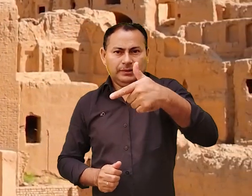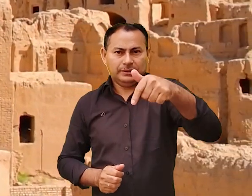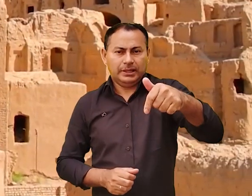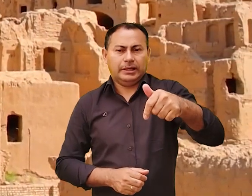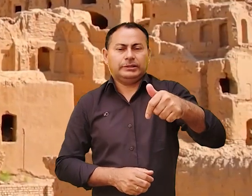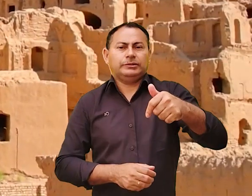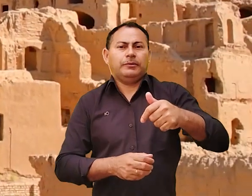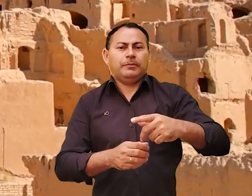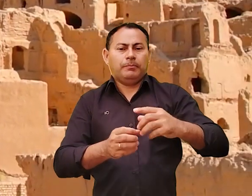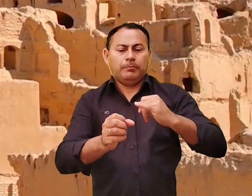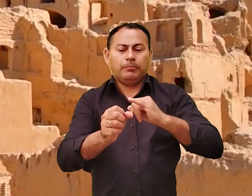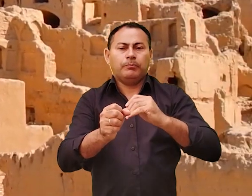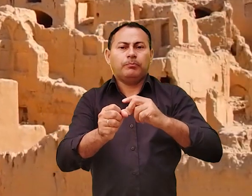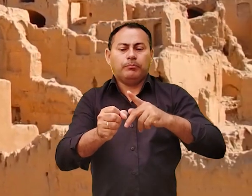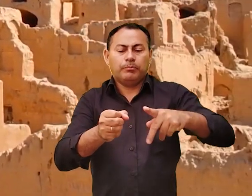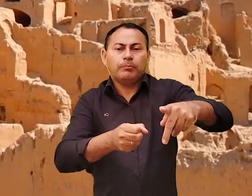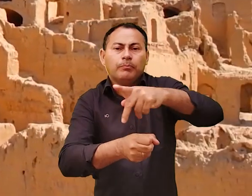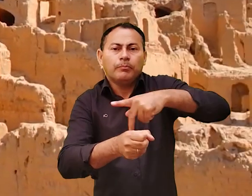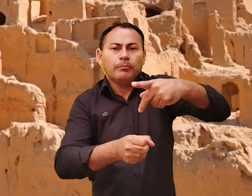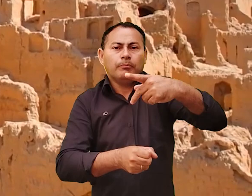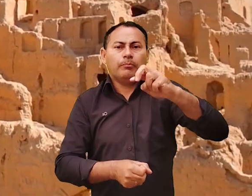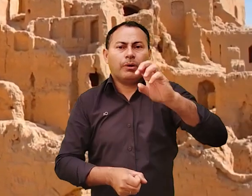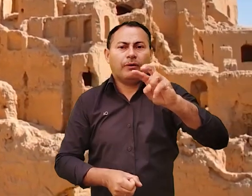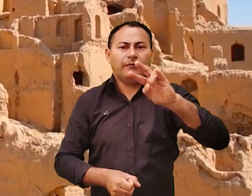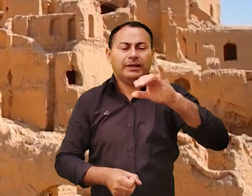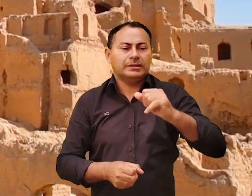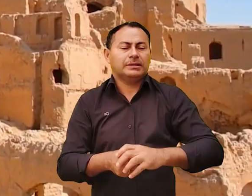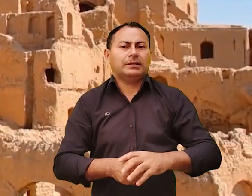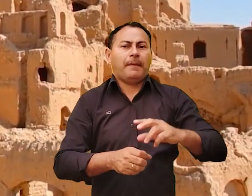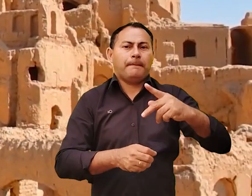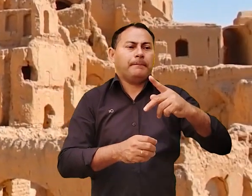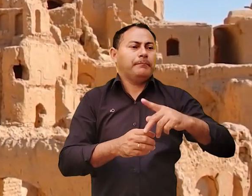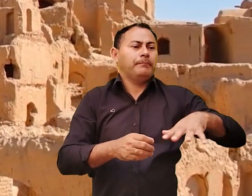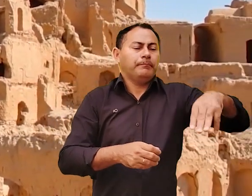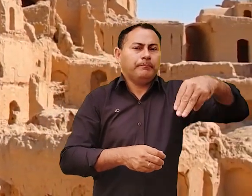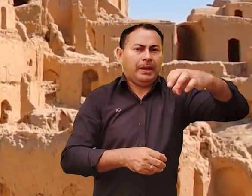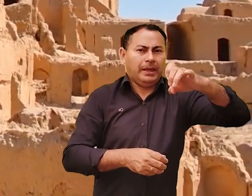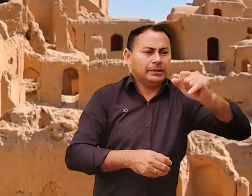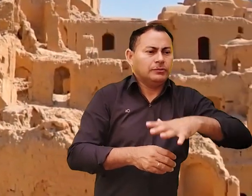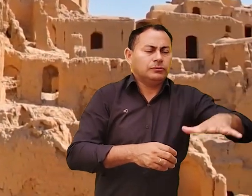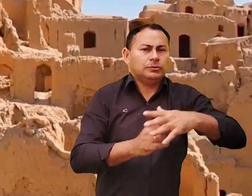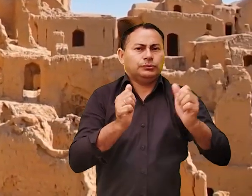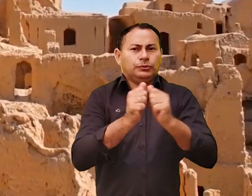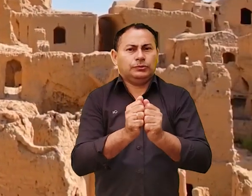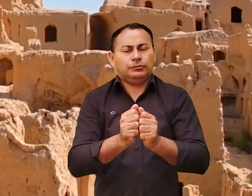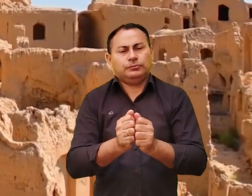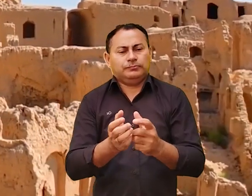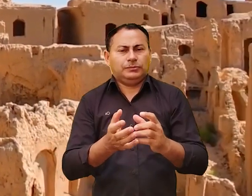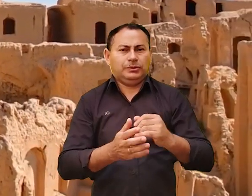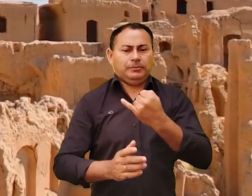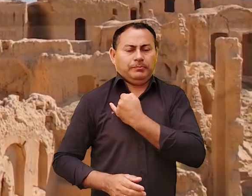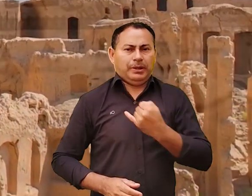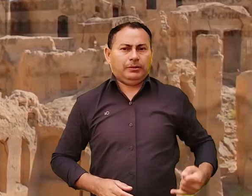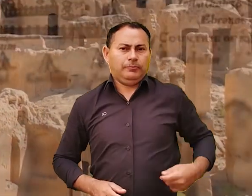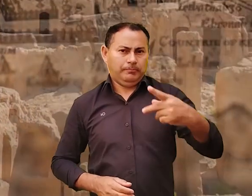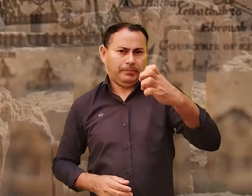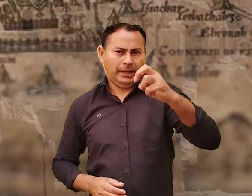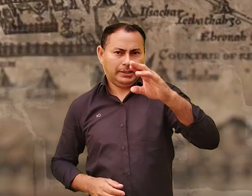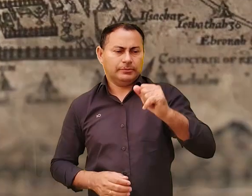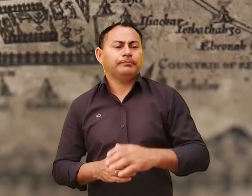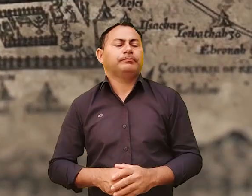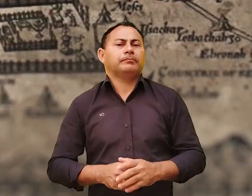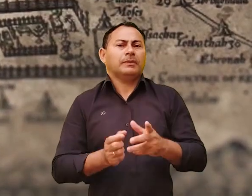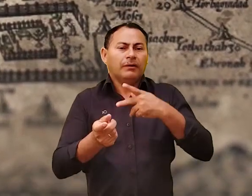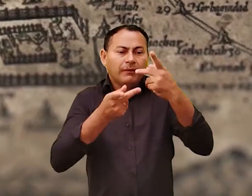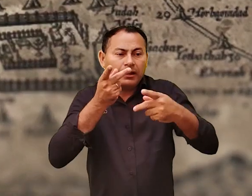e da Média formam o contexto histórico do livro de Esther. Nas suas profecias, Daniel